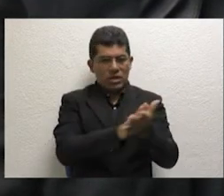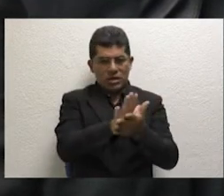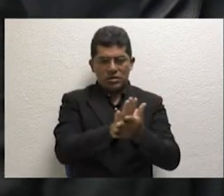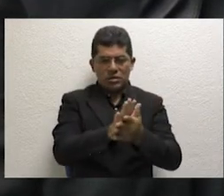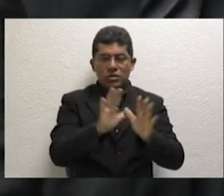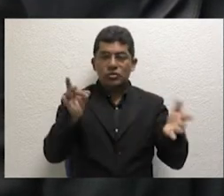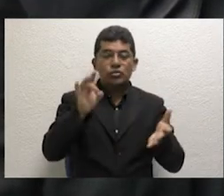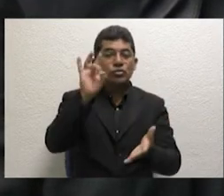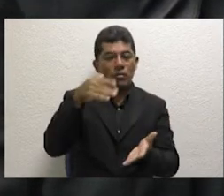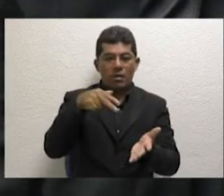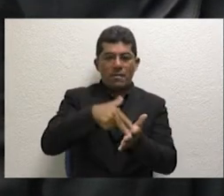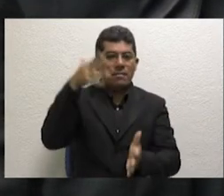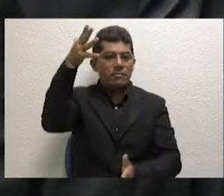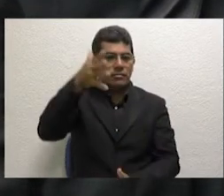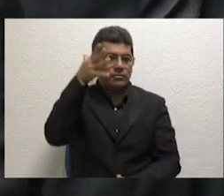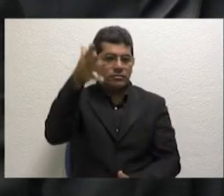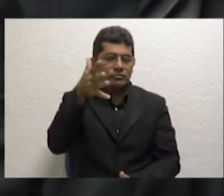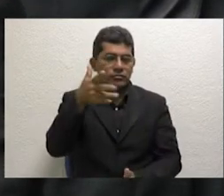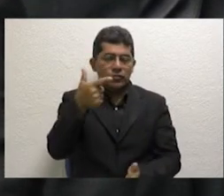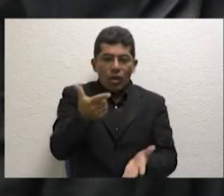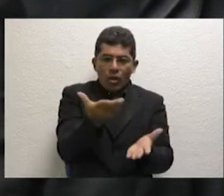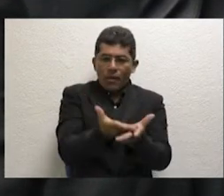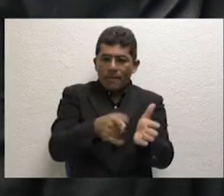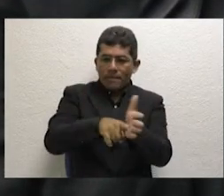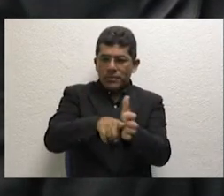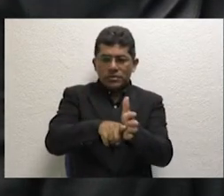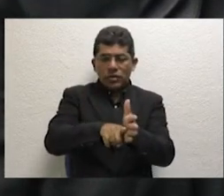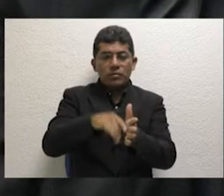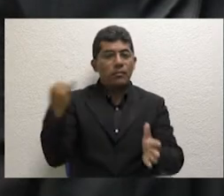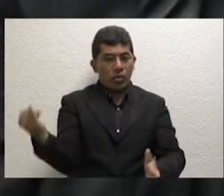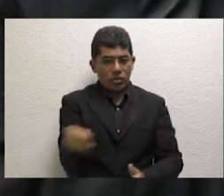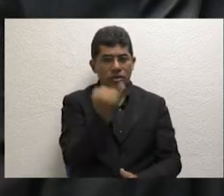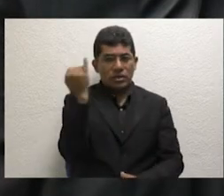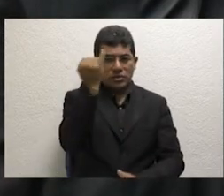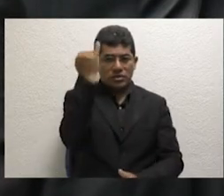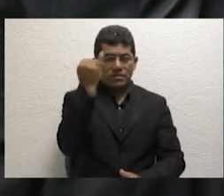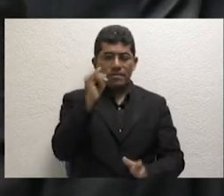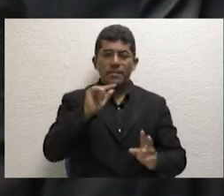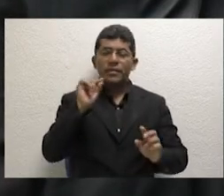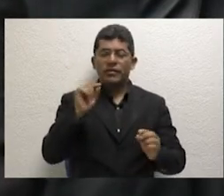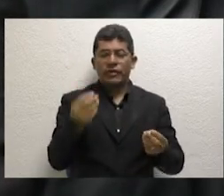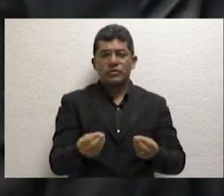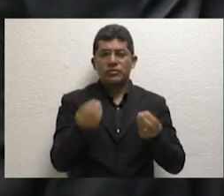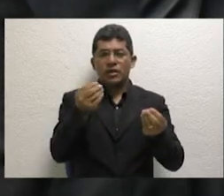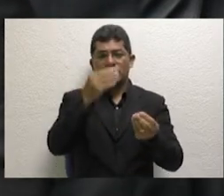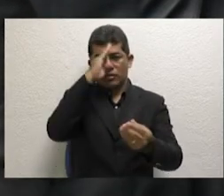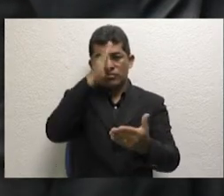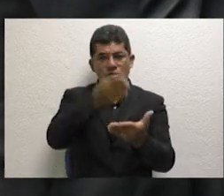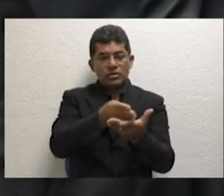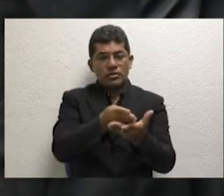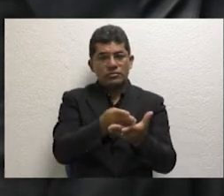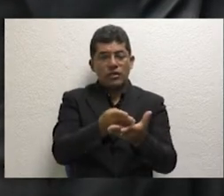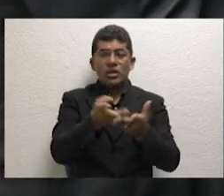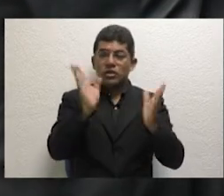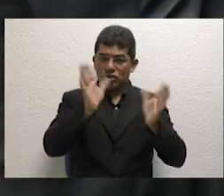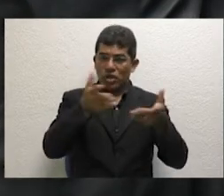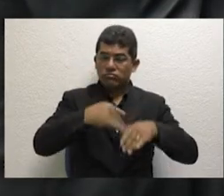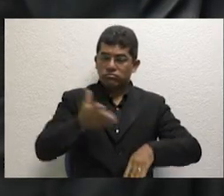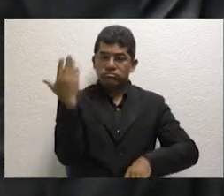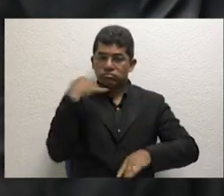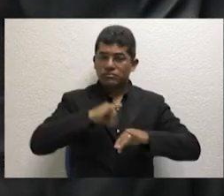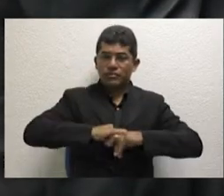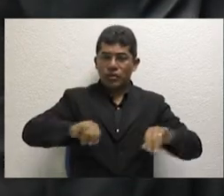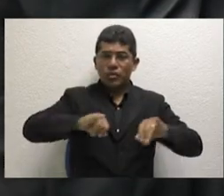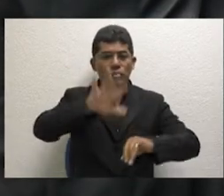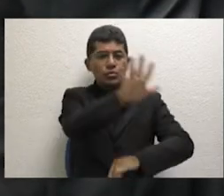é uma palestra de um estudo muito importante e que vai nos basear e que já foi divulgado em